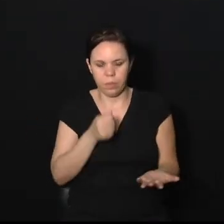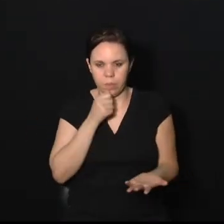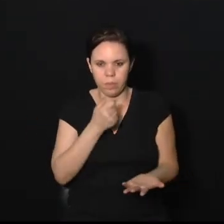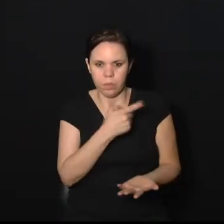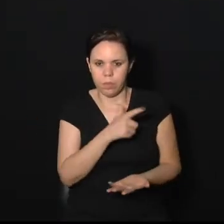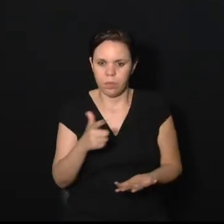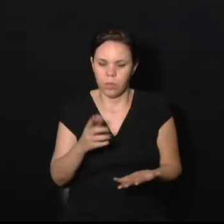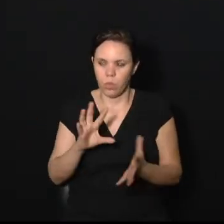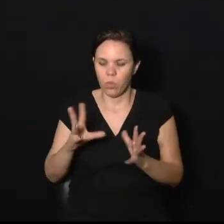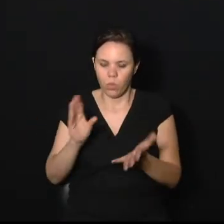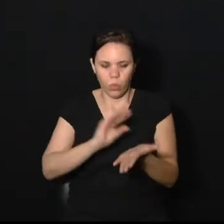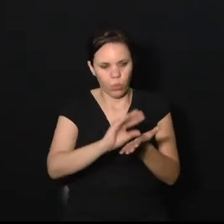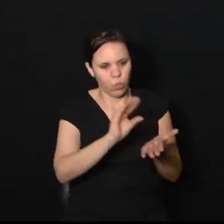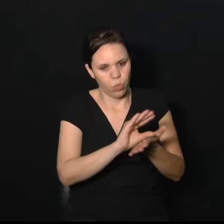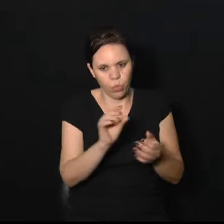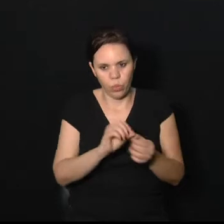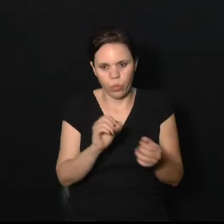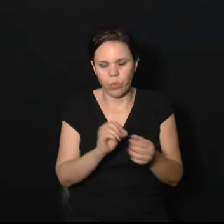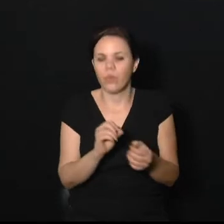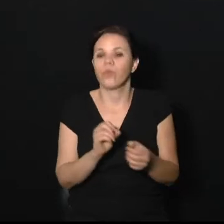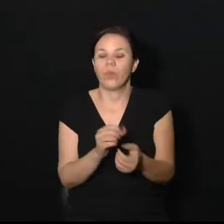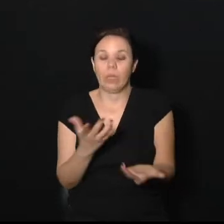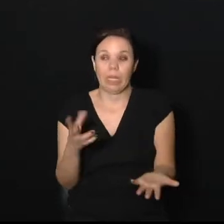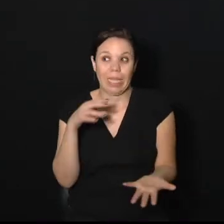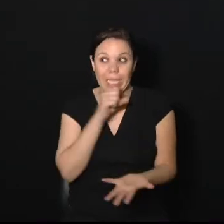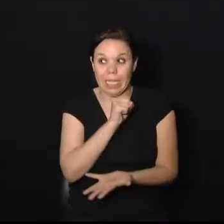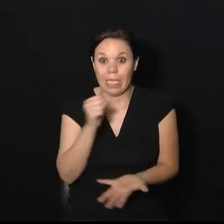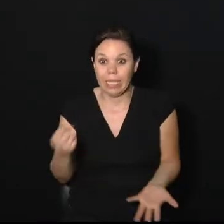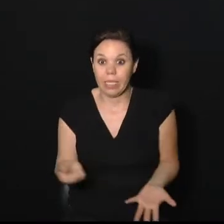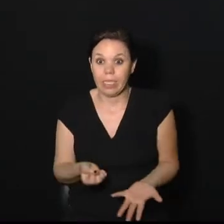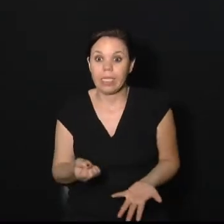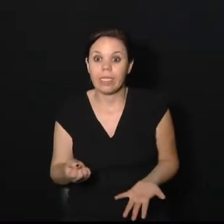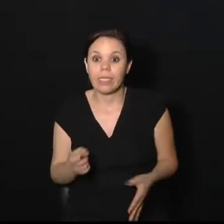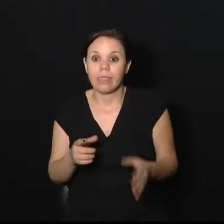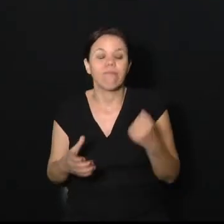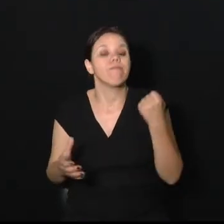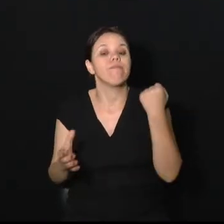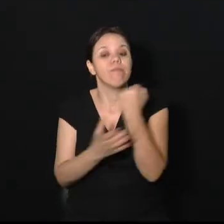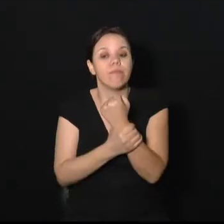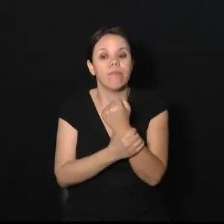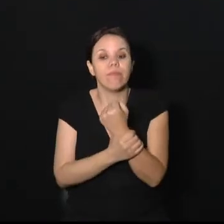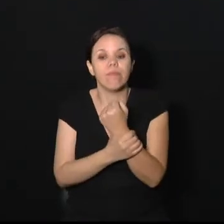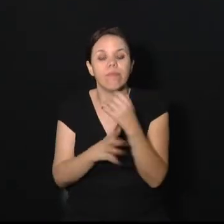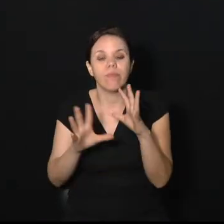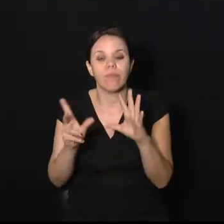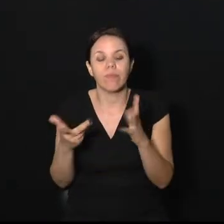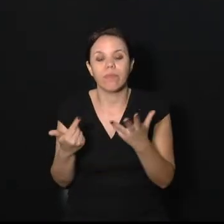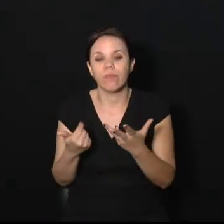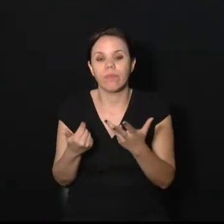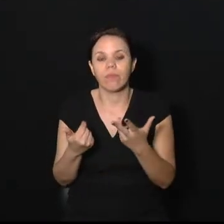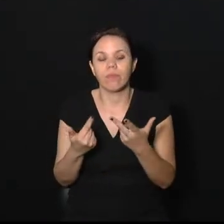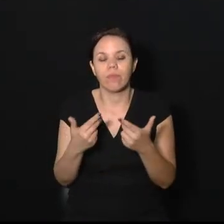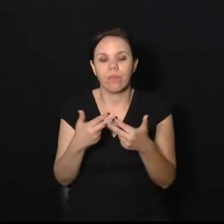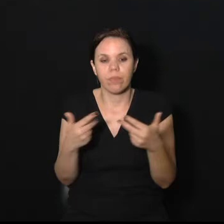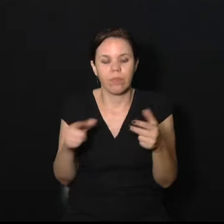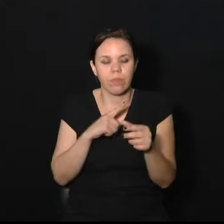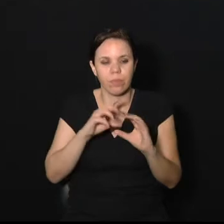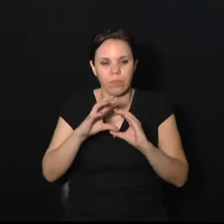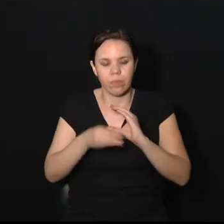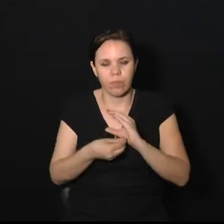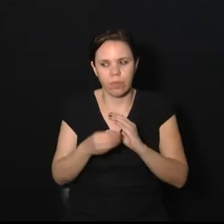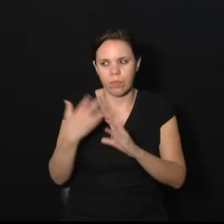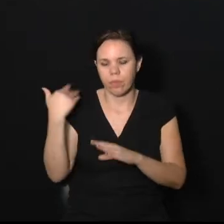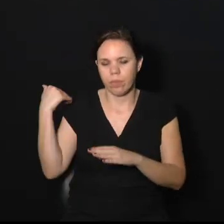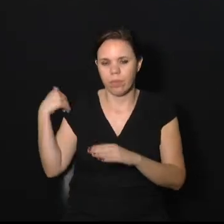todo o investimento que foi feito, eles tinham um desafio de fazer isso muito rápido, para a questão de segurança para todos esses eventos e também de gerenciamento da